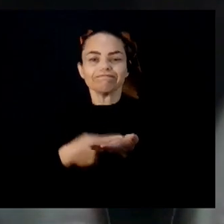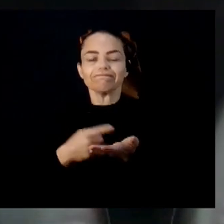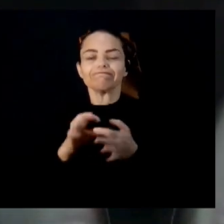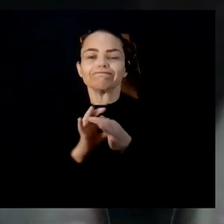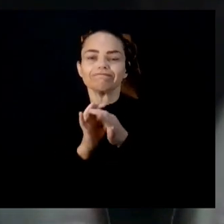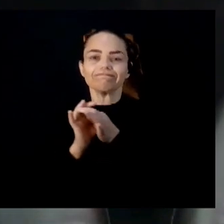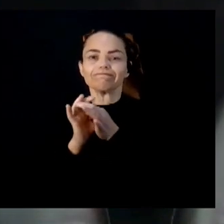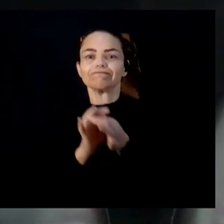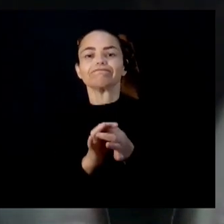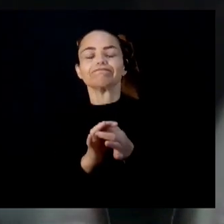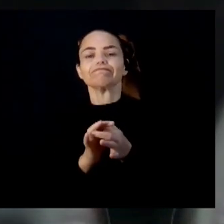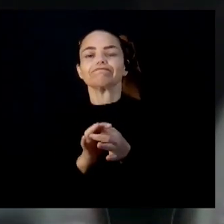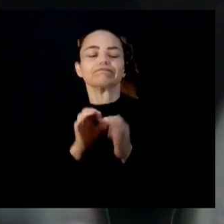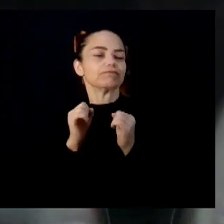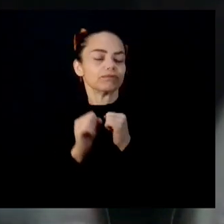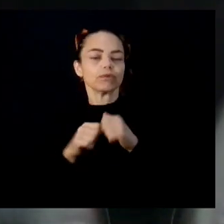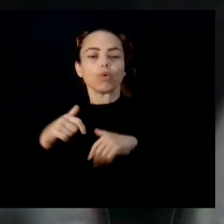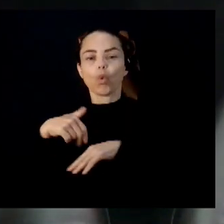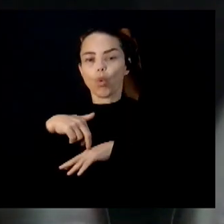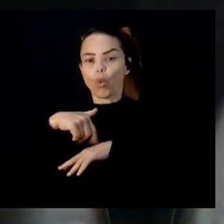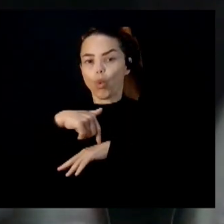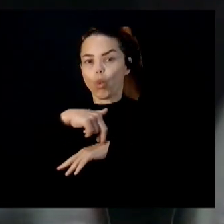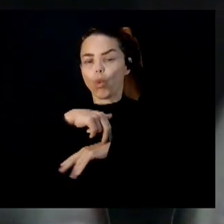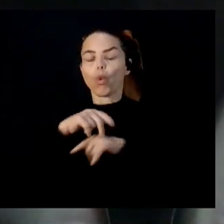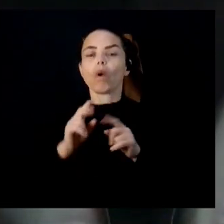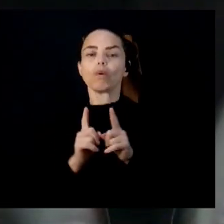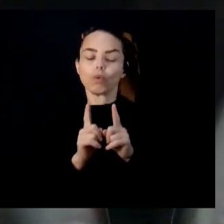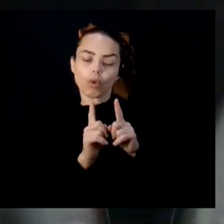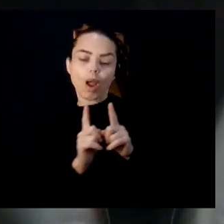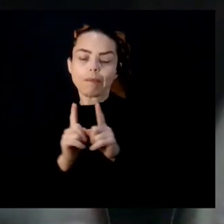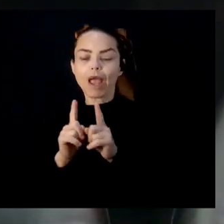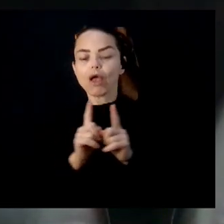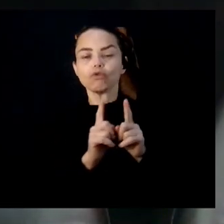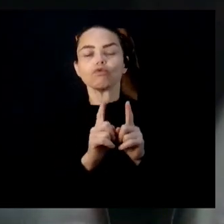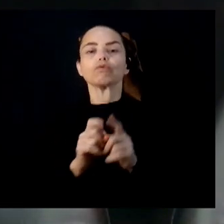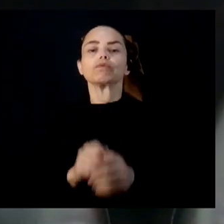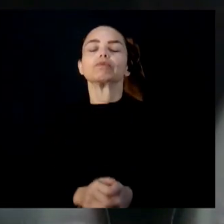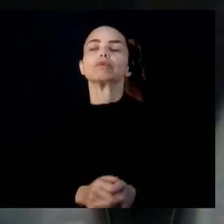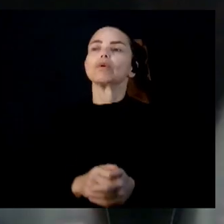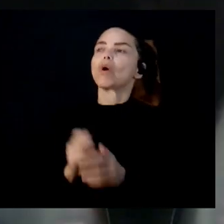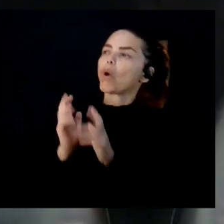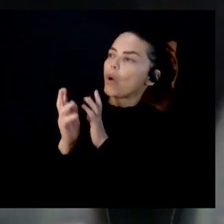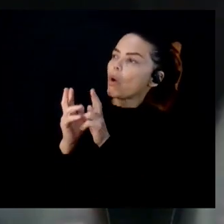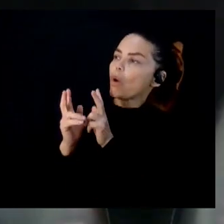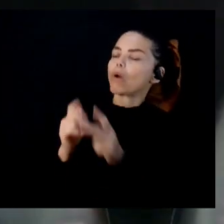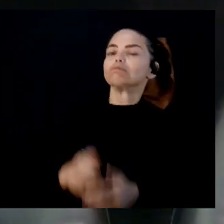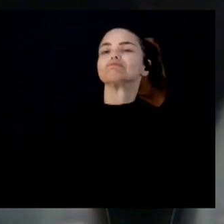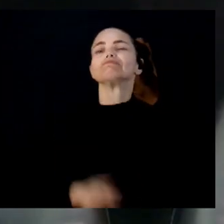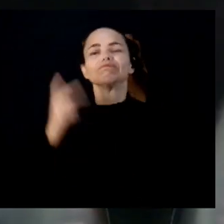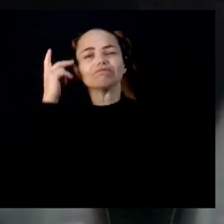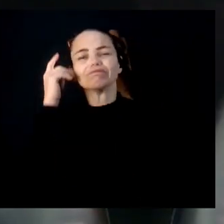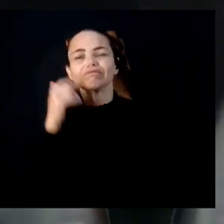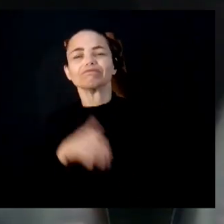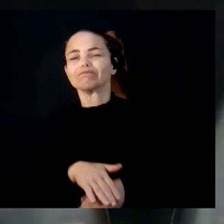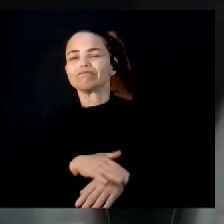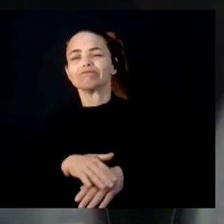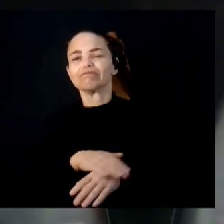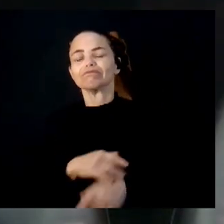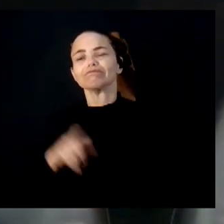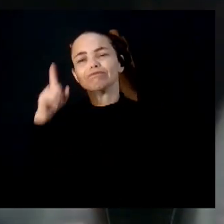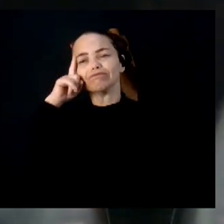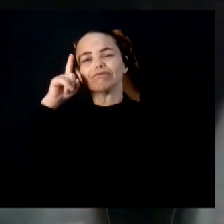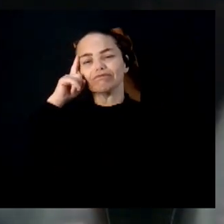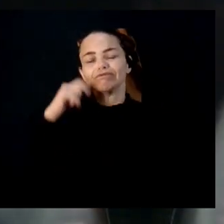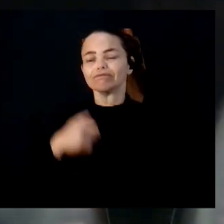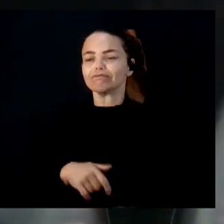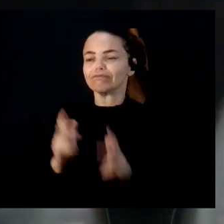De numa caminhada, por exemplo, eu trazer assuntos daqueles que geralmente eu não falo no dia a dia, que estamos